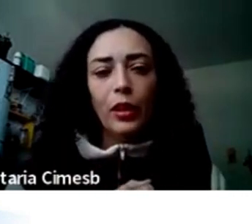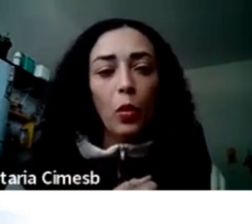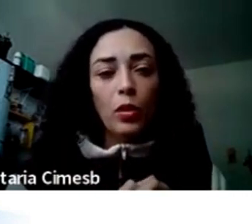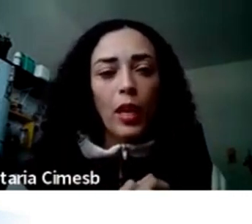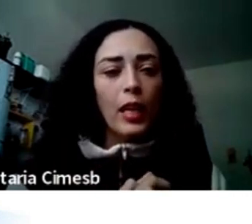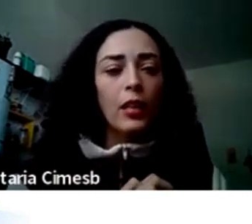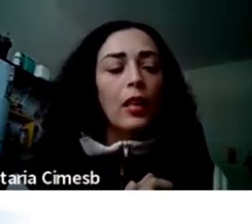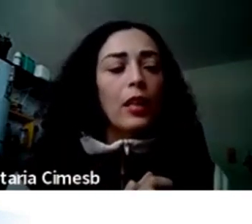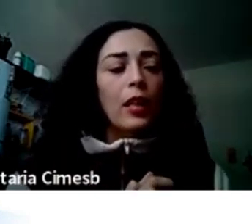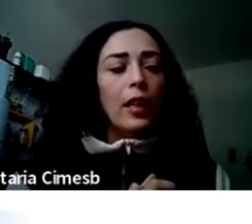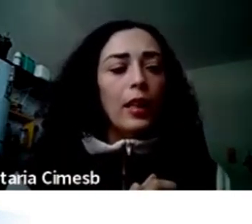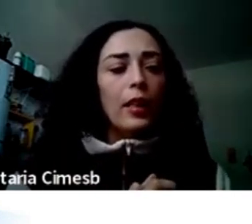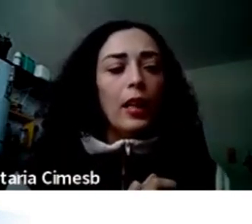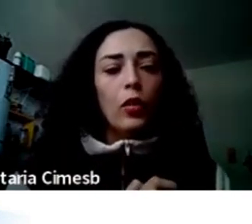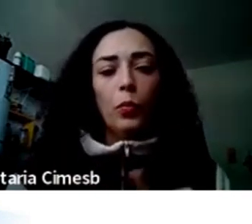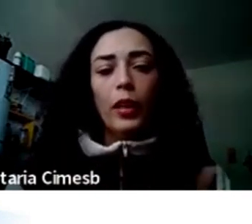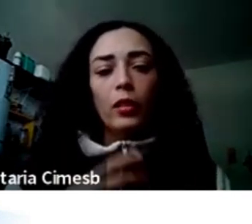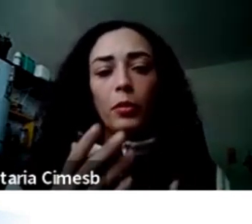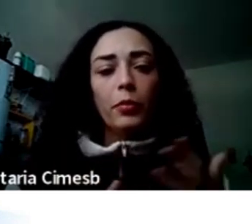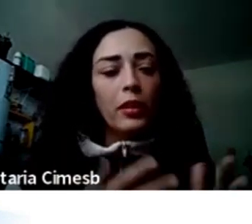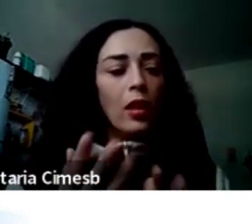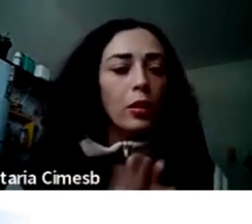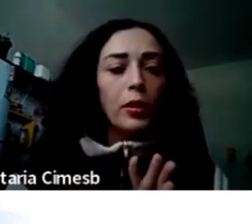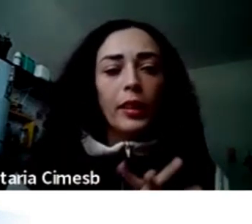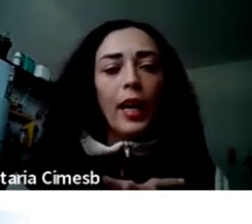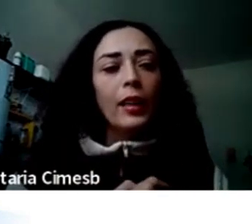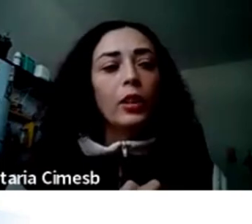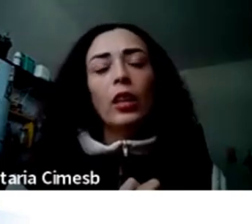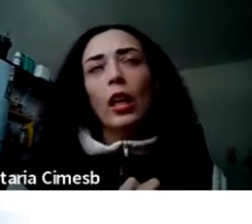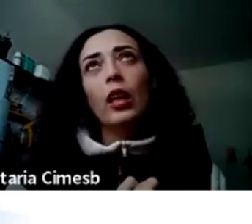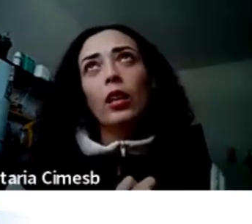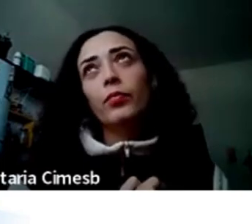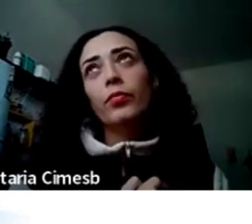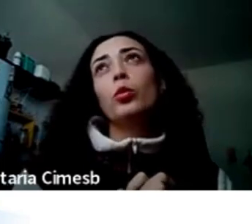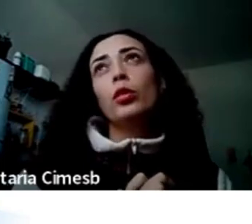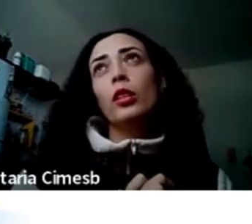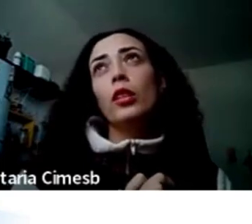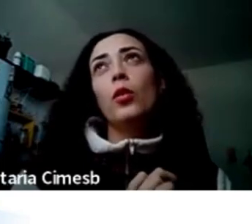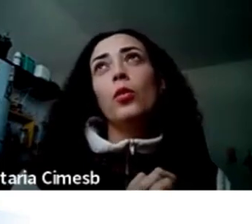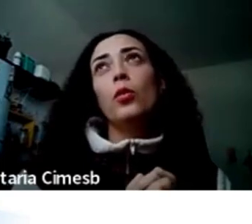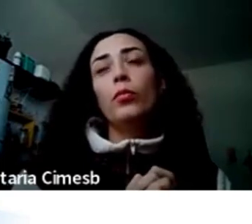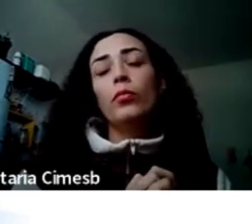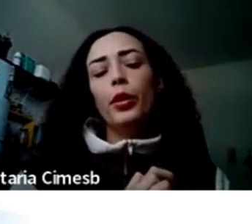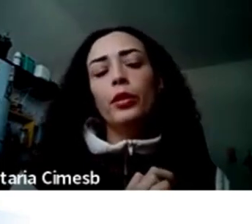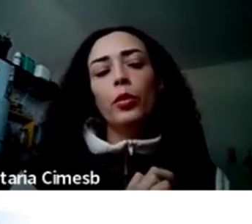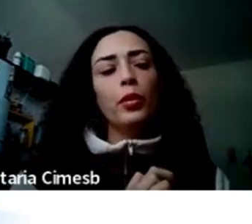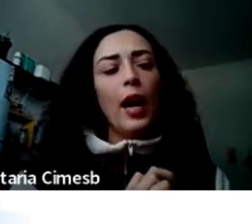jornais, enfim, conseguem acompanhar os movimentos da sociedade. Tem surdos que